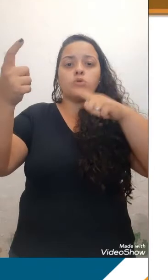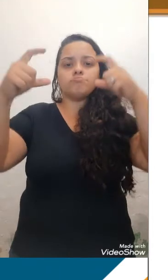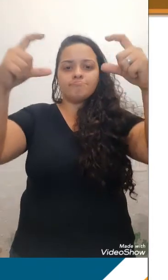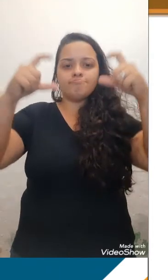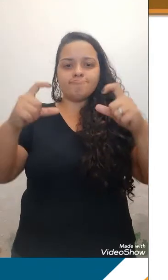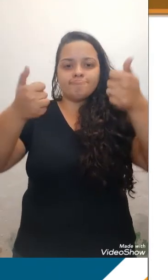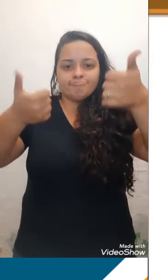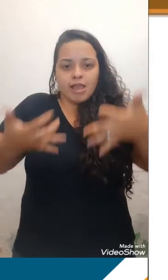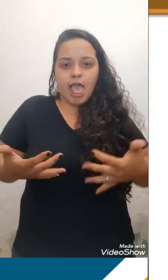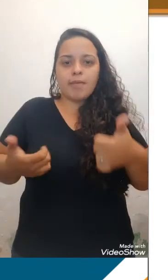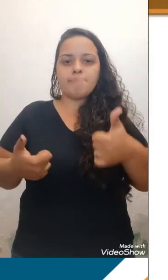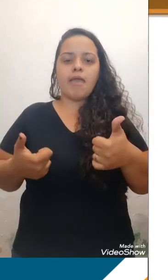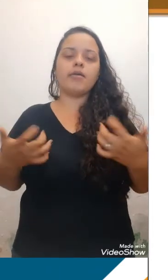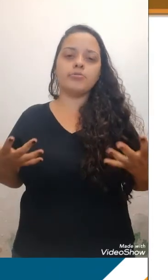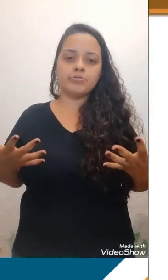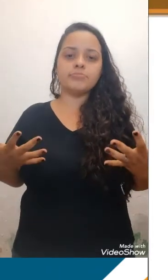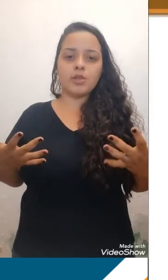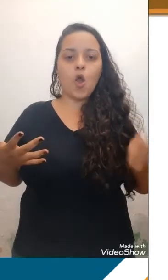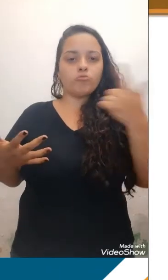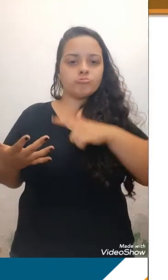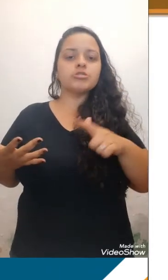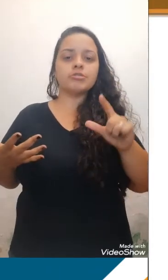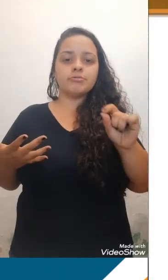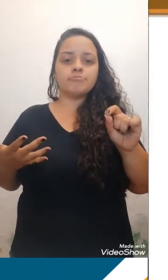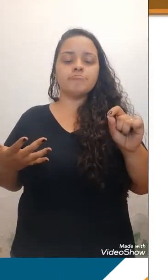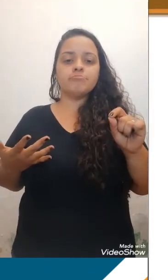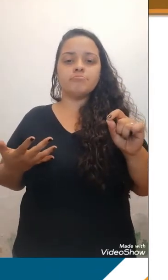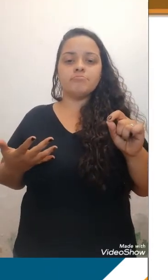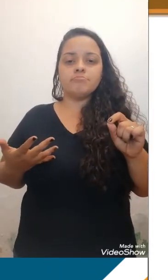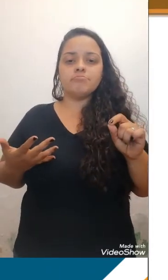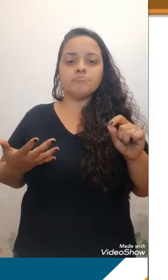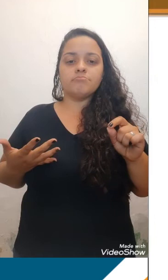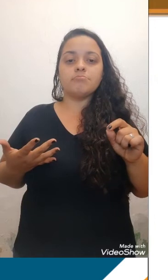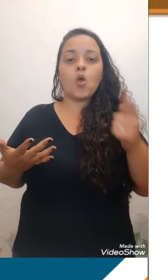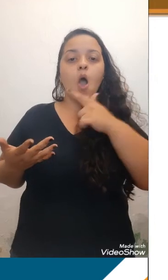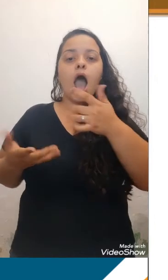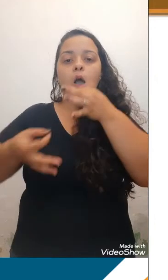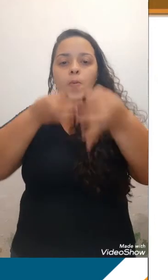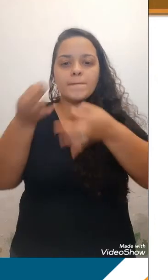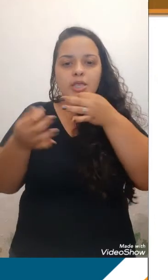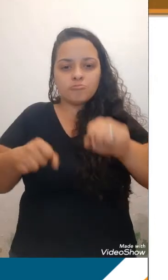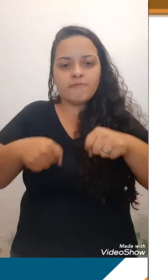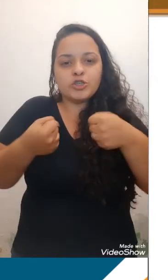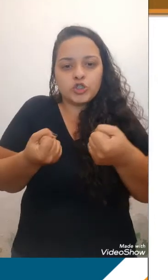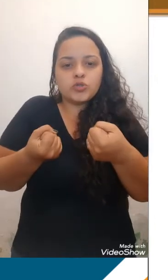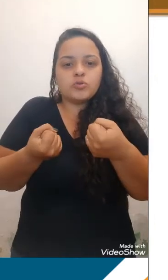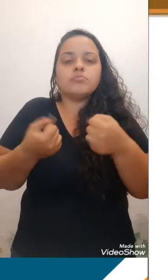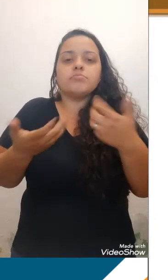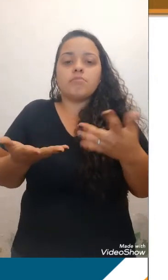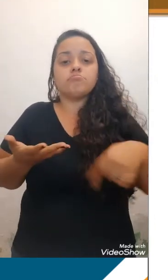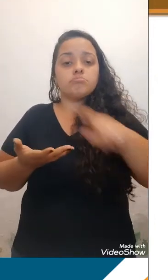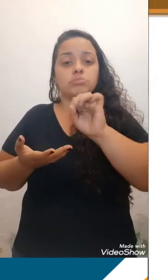que assim nós vamos conseguir ter, tá certo? Um argumento bem